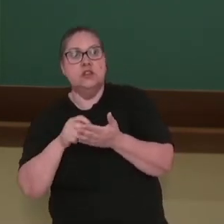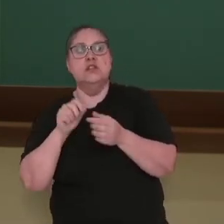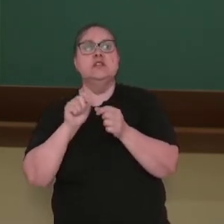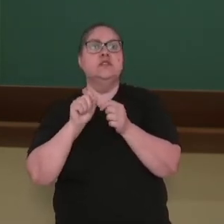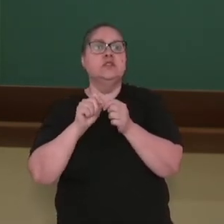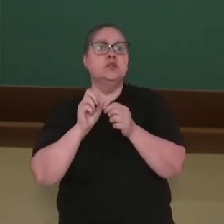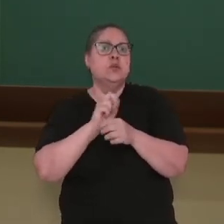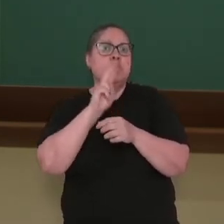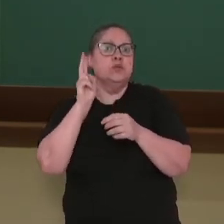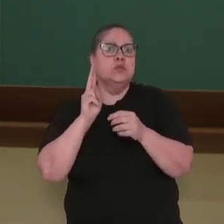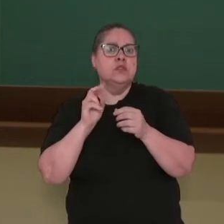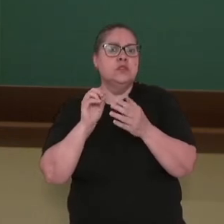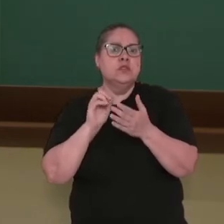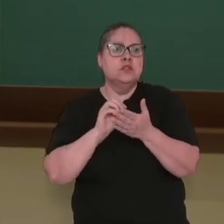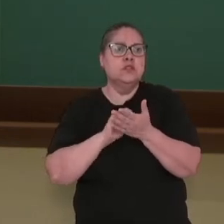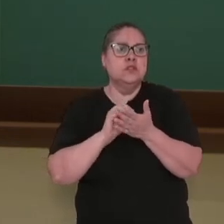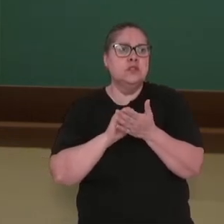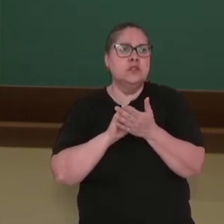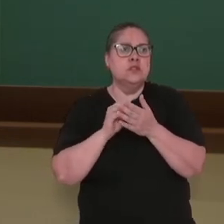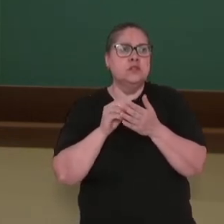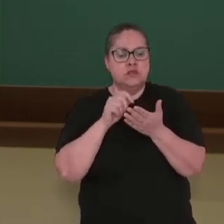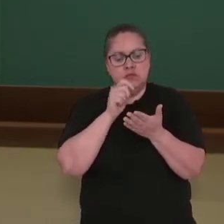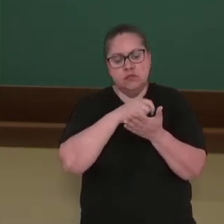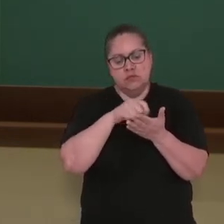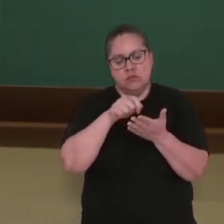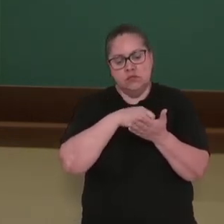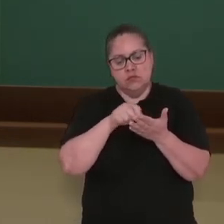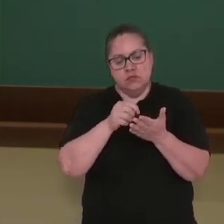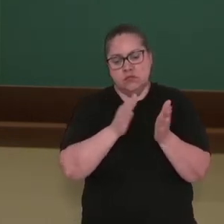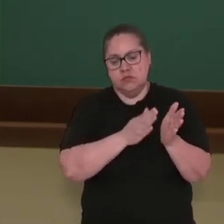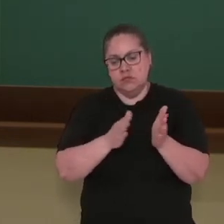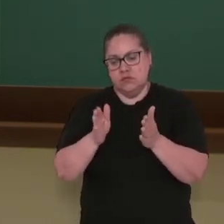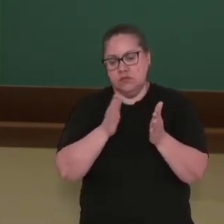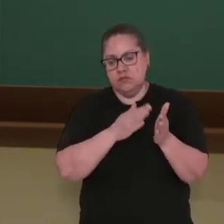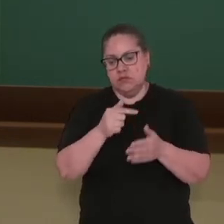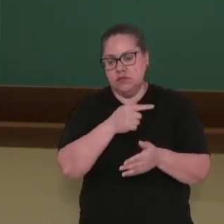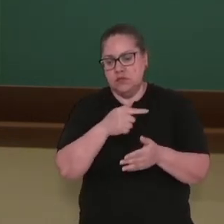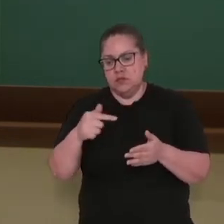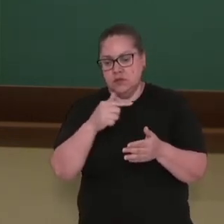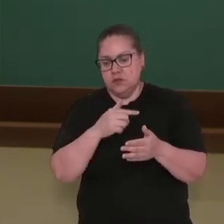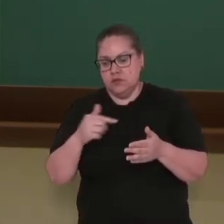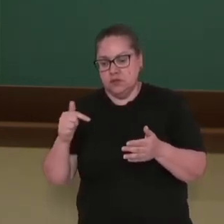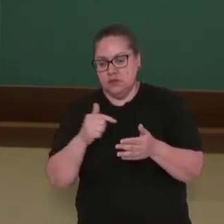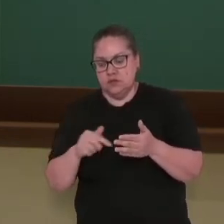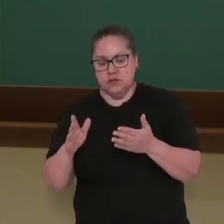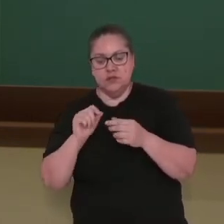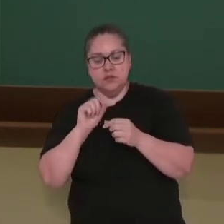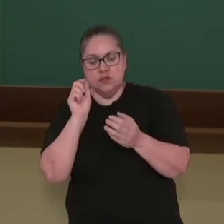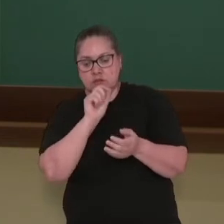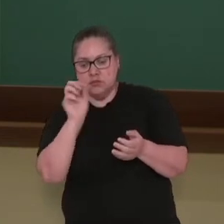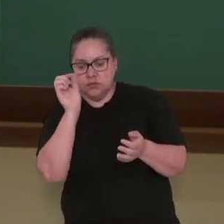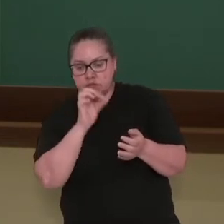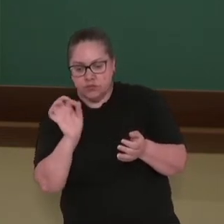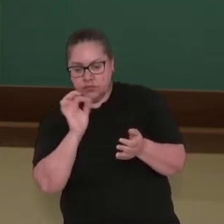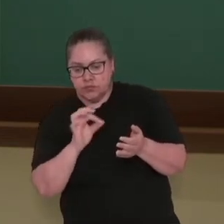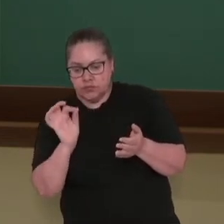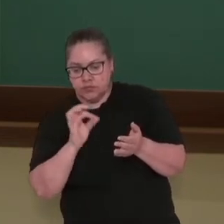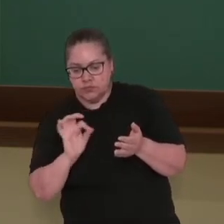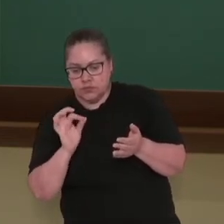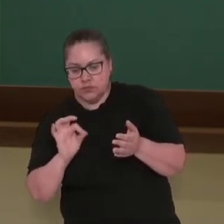Sejam compromissos pessoais ou com a escola, com a sua família, de seu trabalho, seus amigos e sua